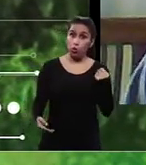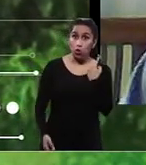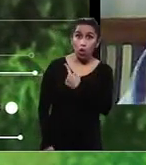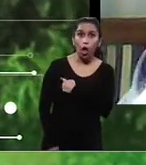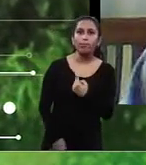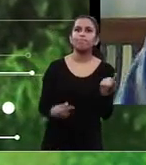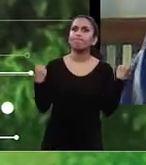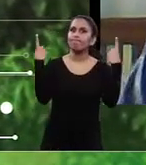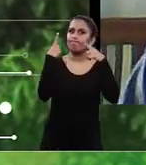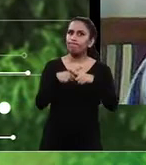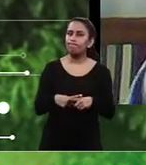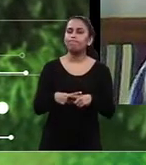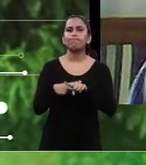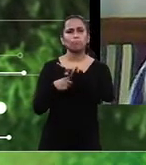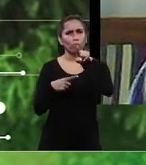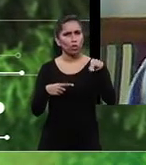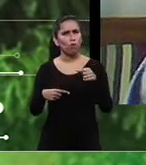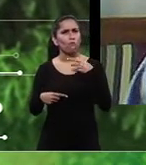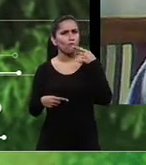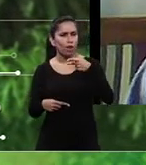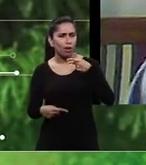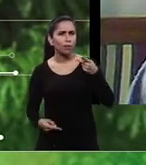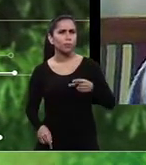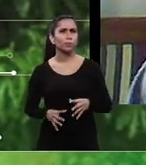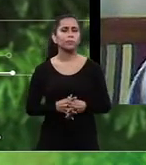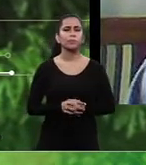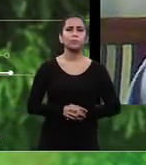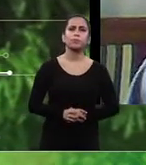competitivos. Como o senhor falou,